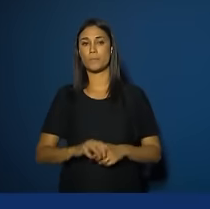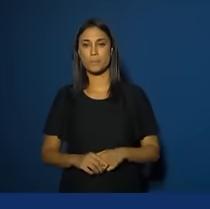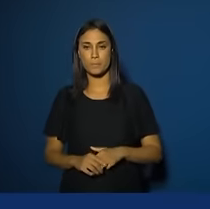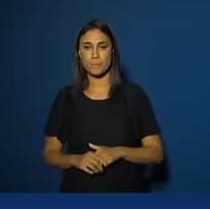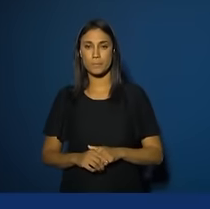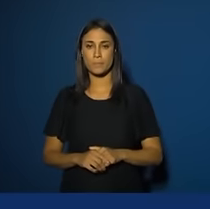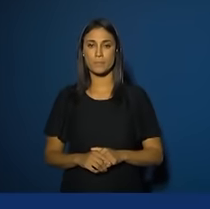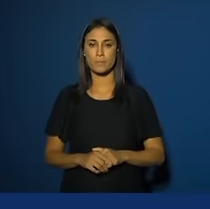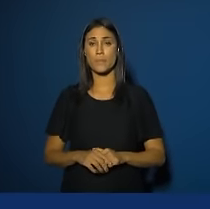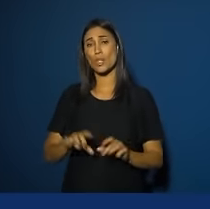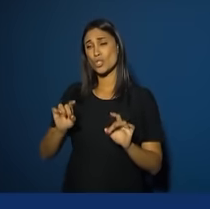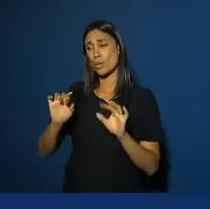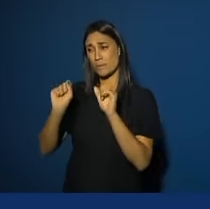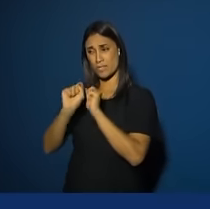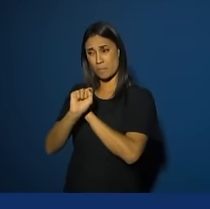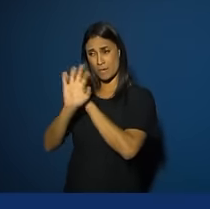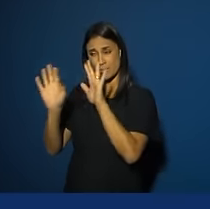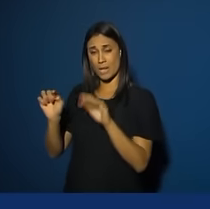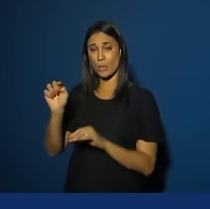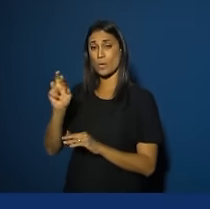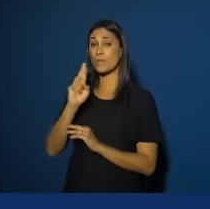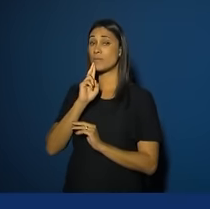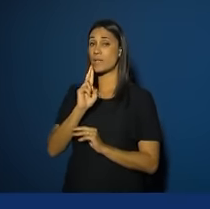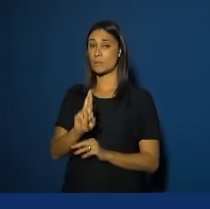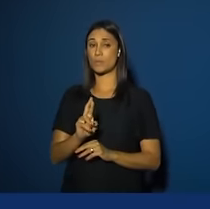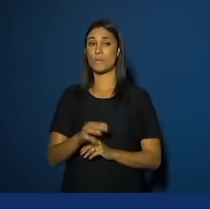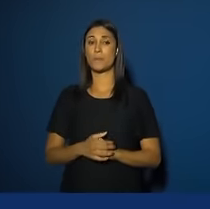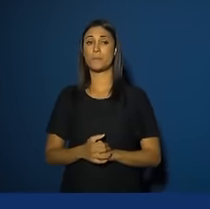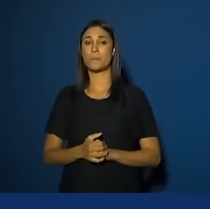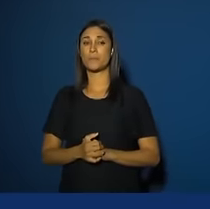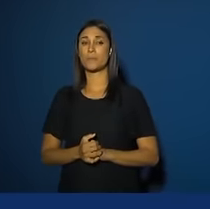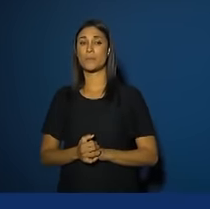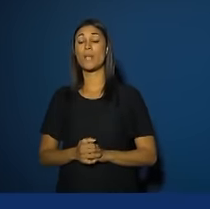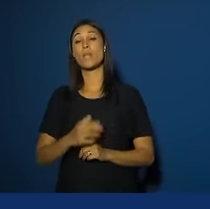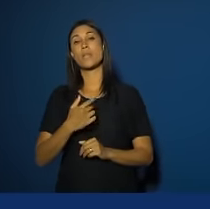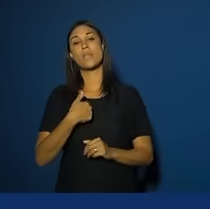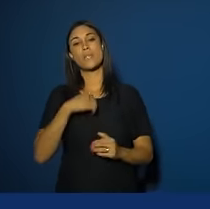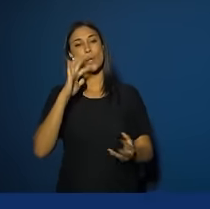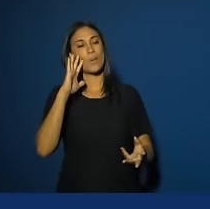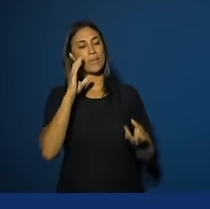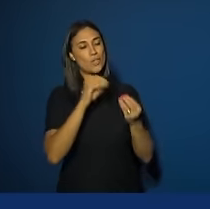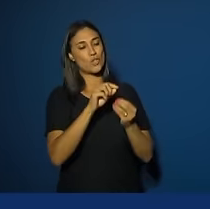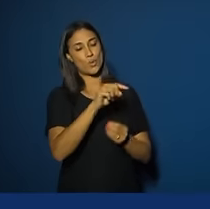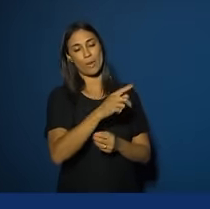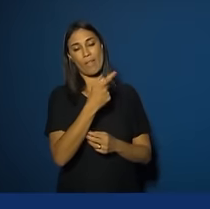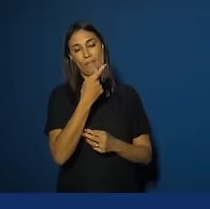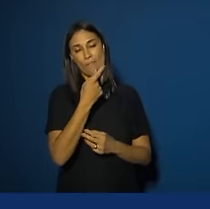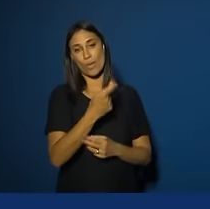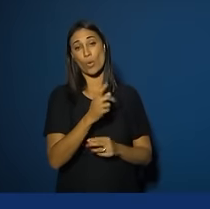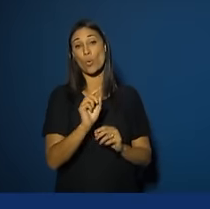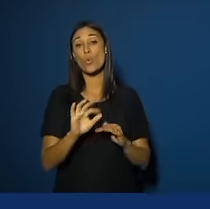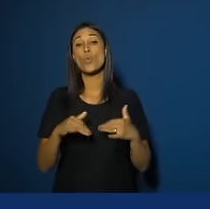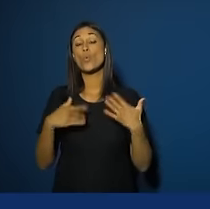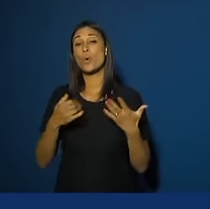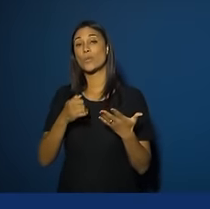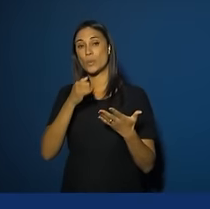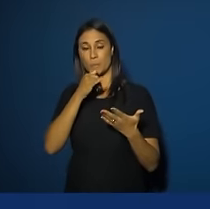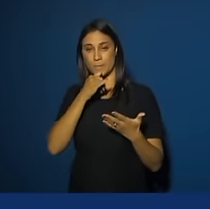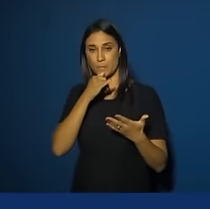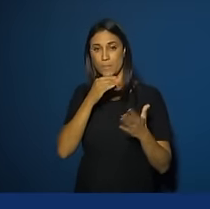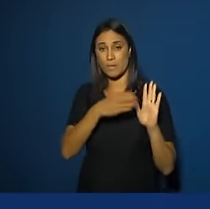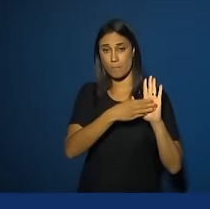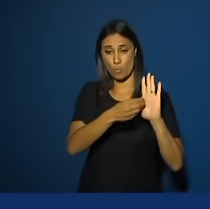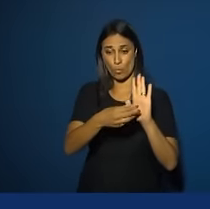Só deixar mais claro o que você respondeu. O que eu entendi que a Stephanie estava falando era o seguinte: quando eu rodo os modelos,